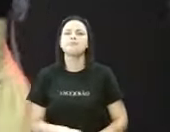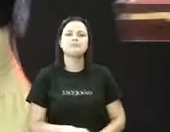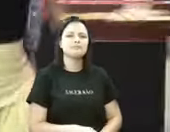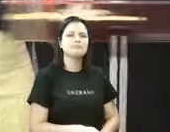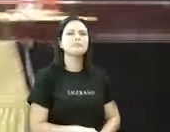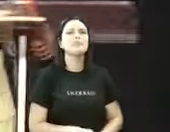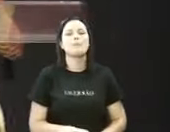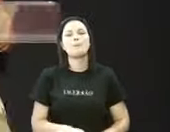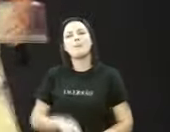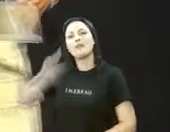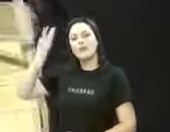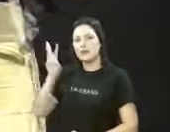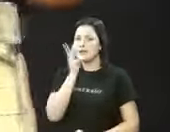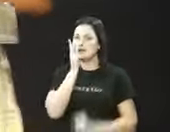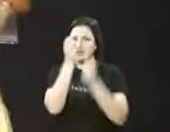Depois disso,